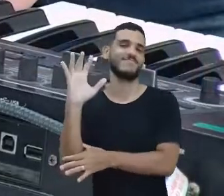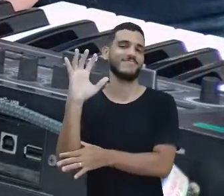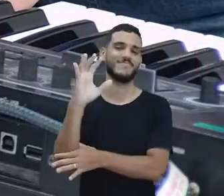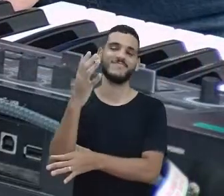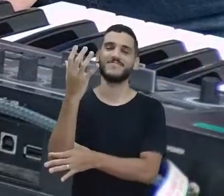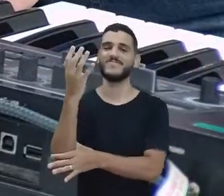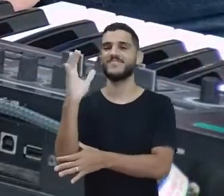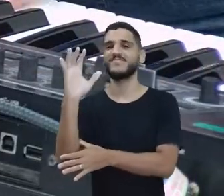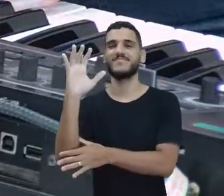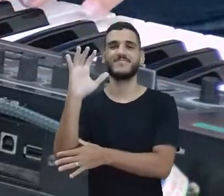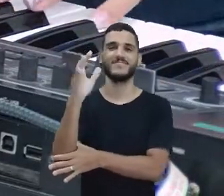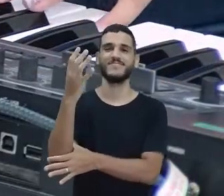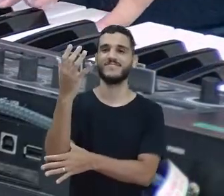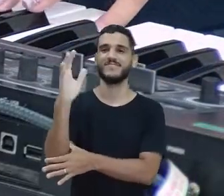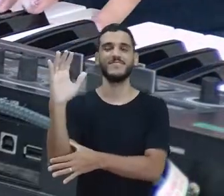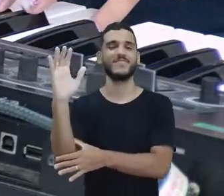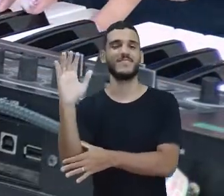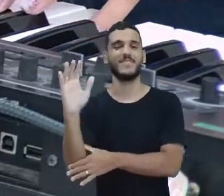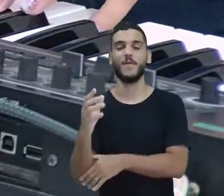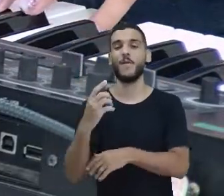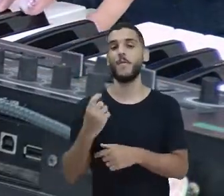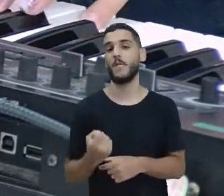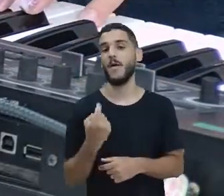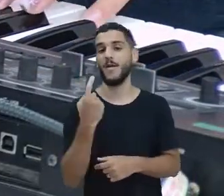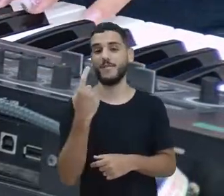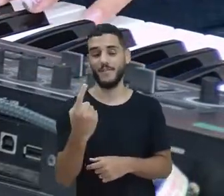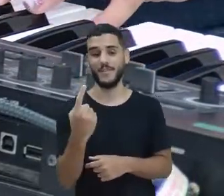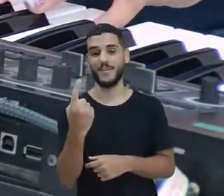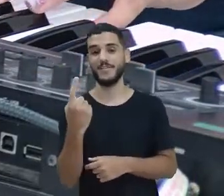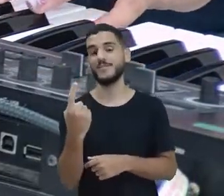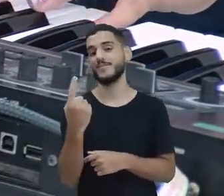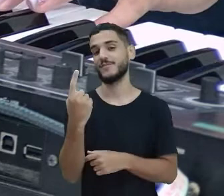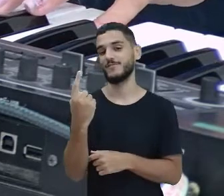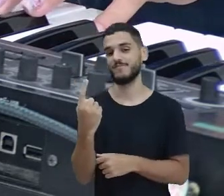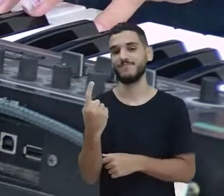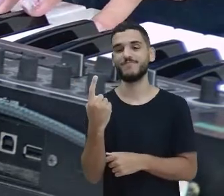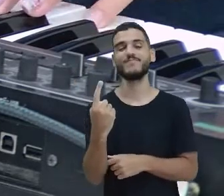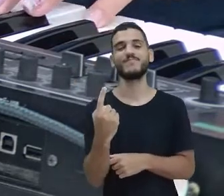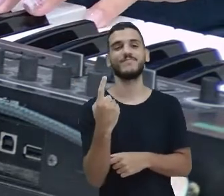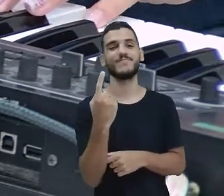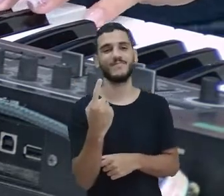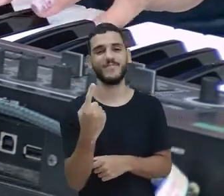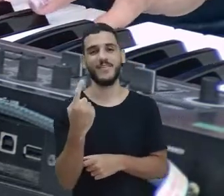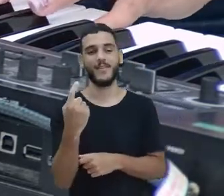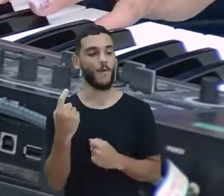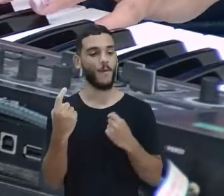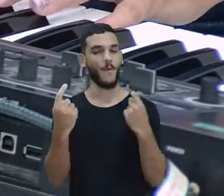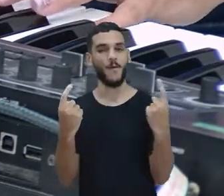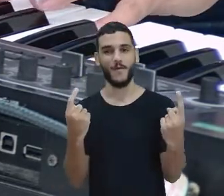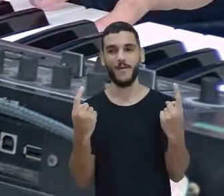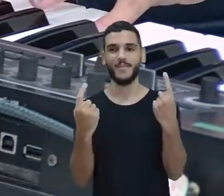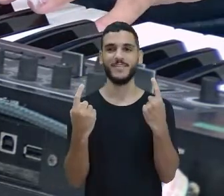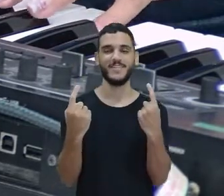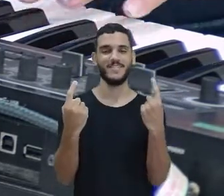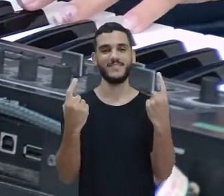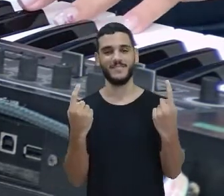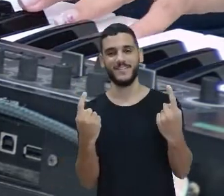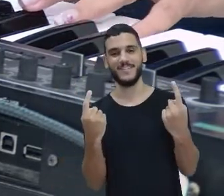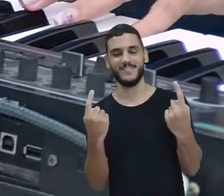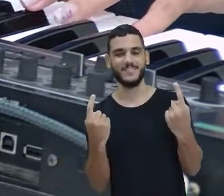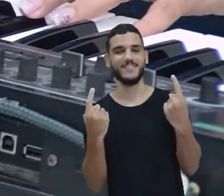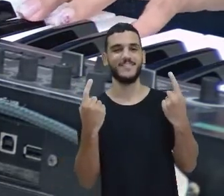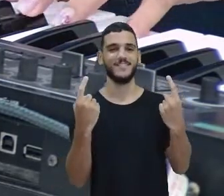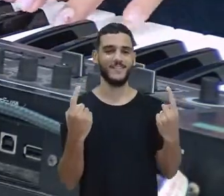pé de jacaranda. Uma vez xindolelê.